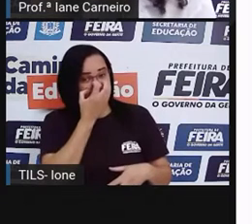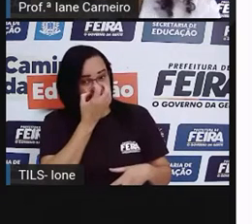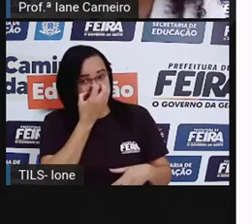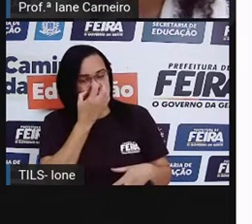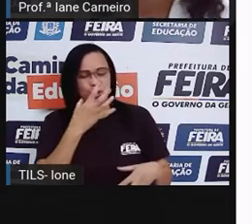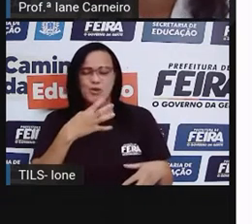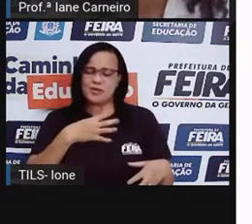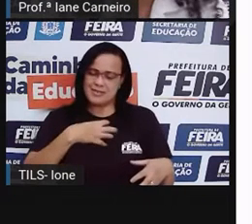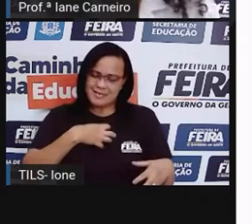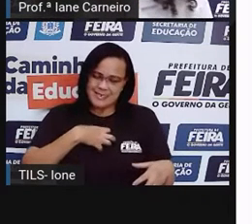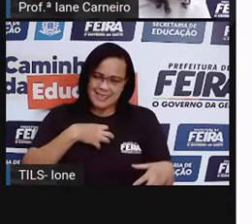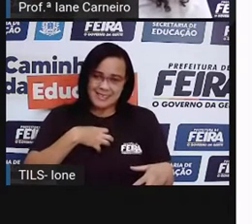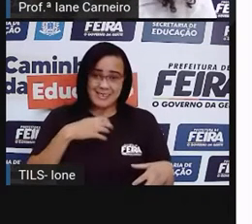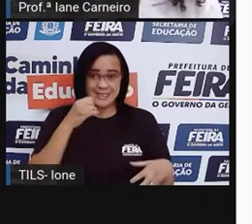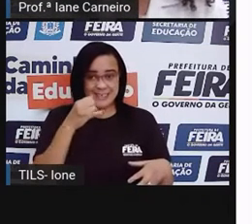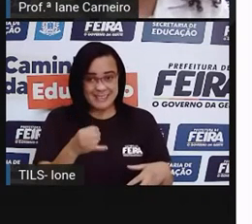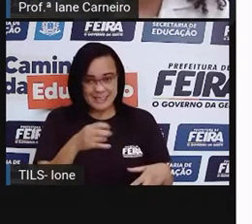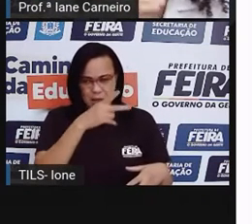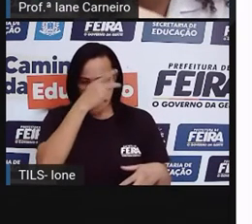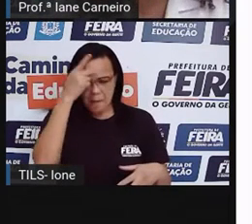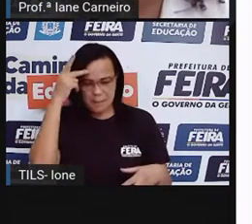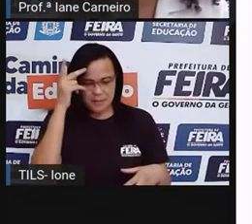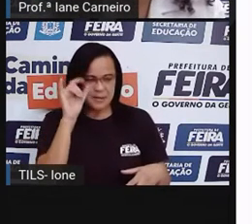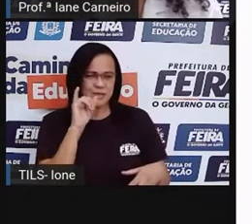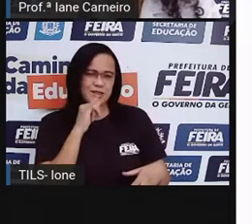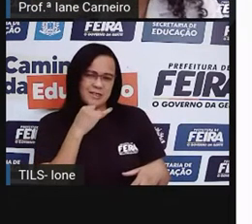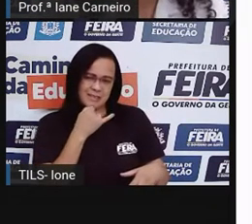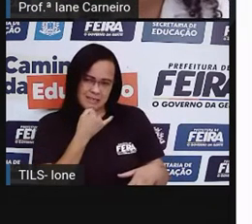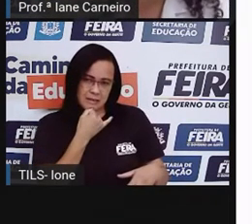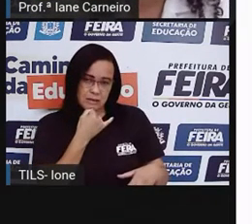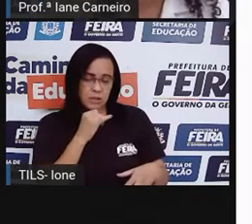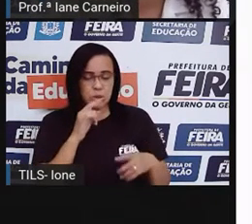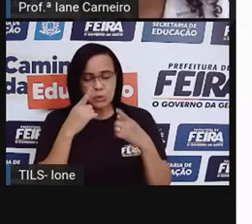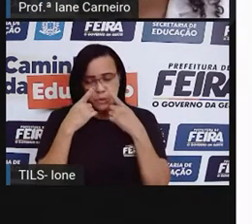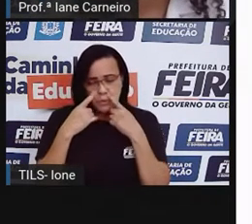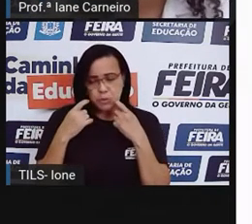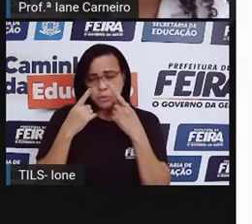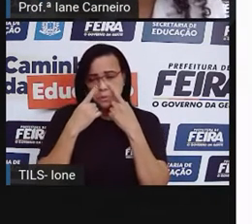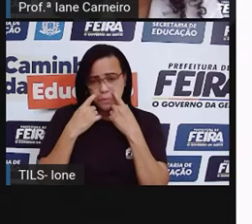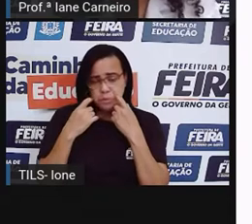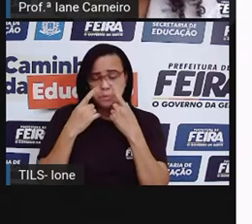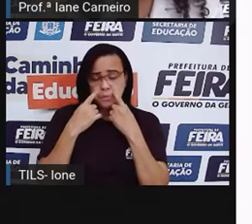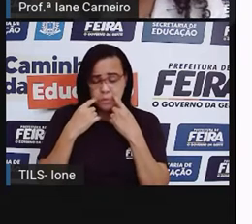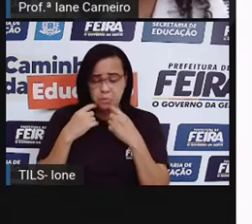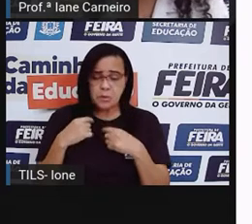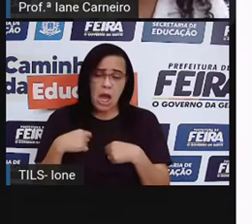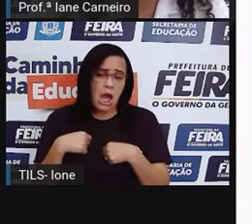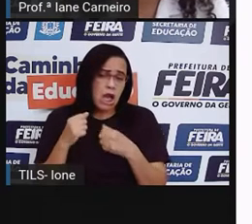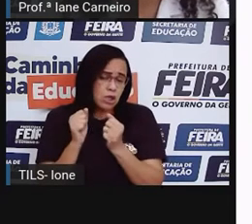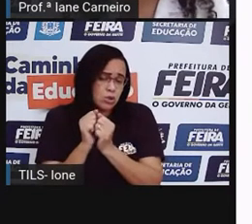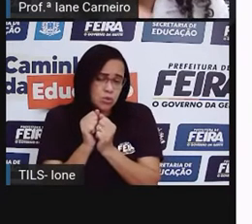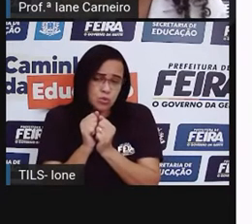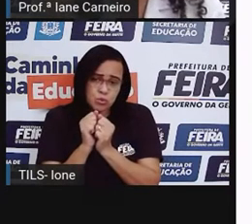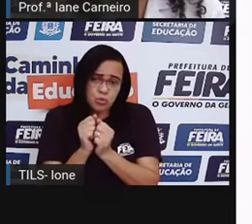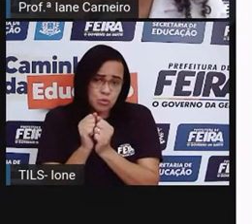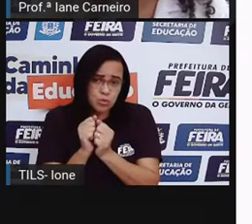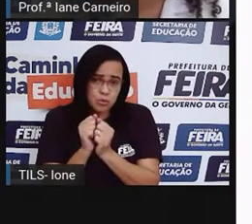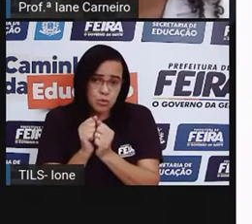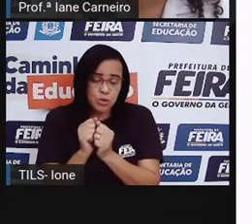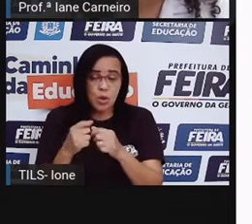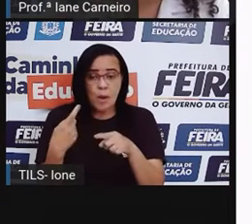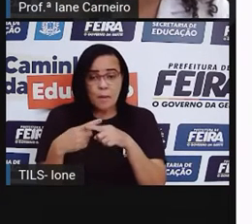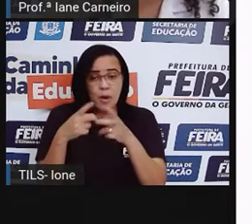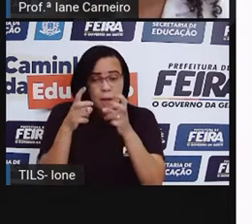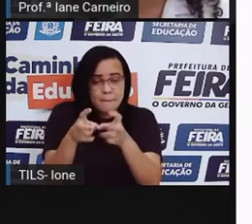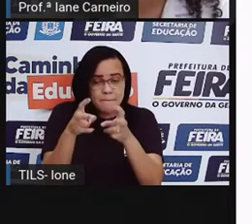a pessoa está triste, né? Quando a pessoa está ali chorando, o cachorrinho fica por perto. Mas os